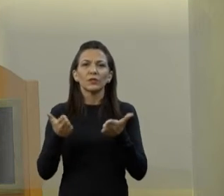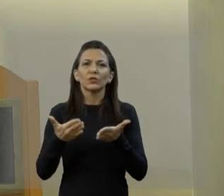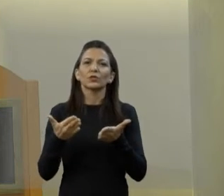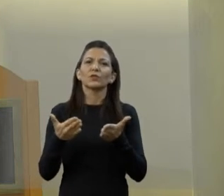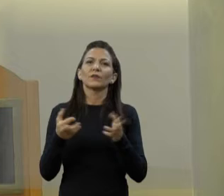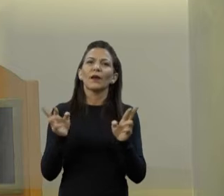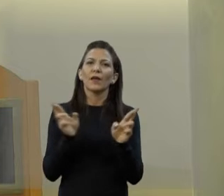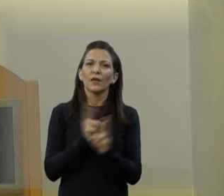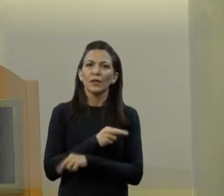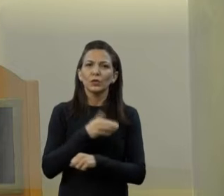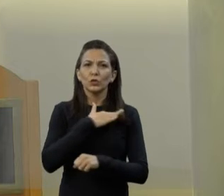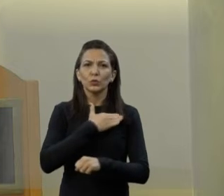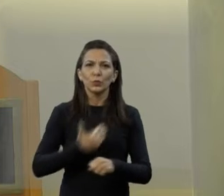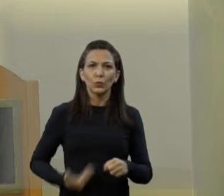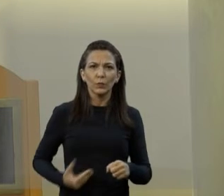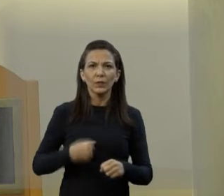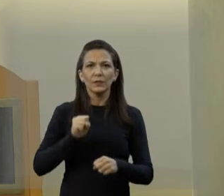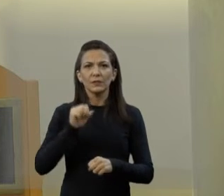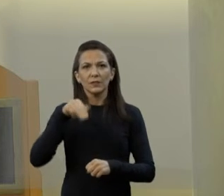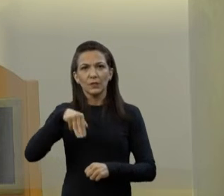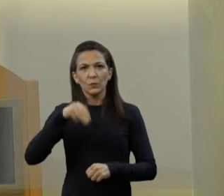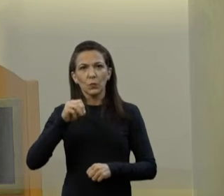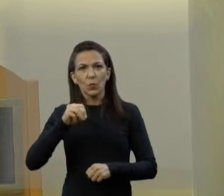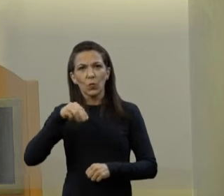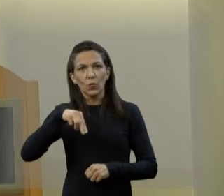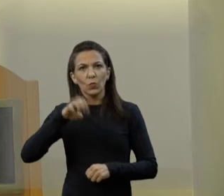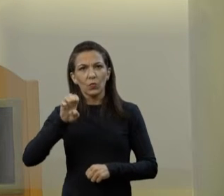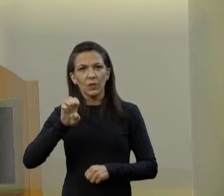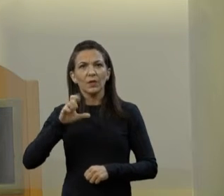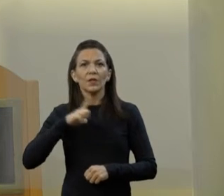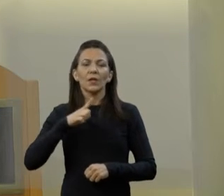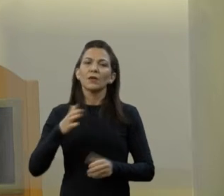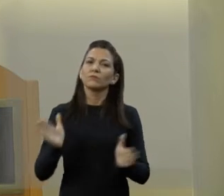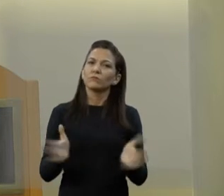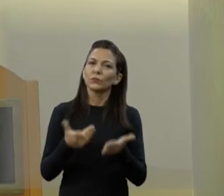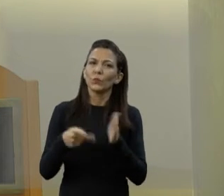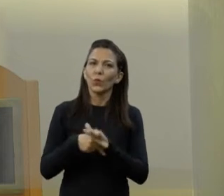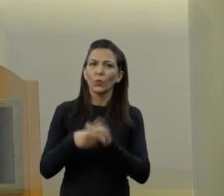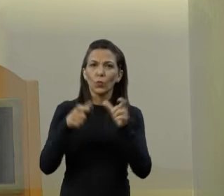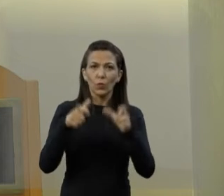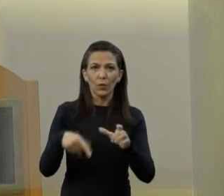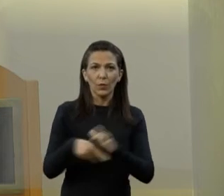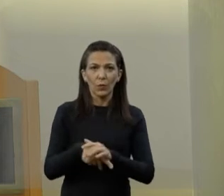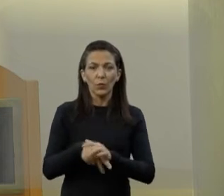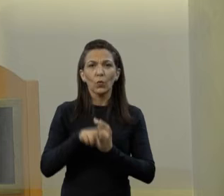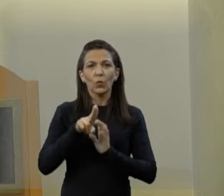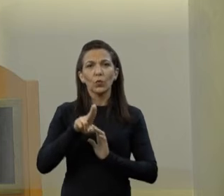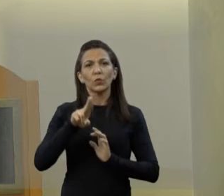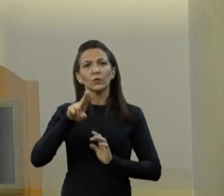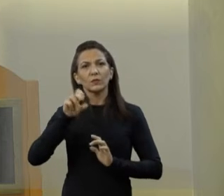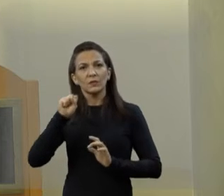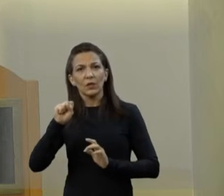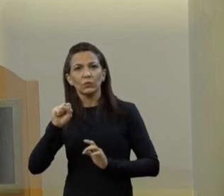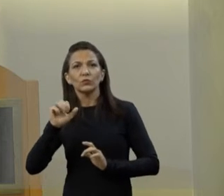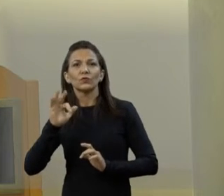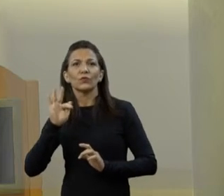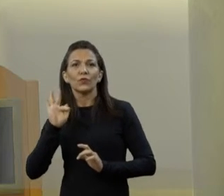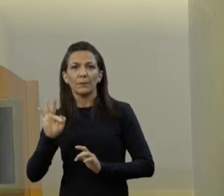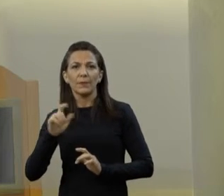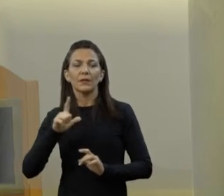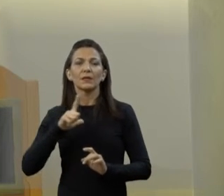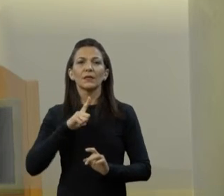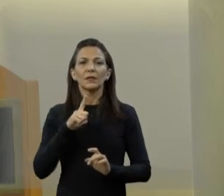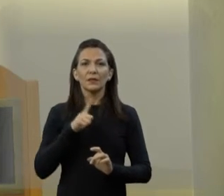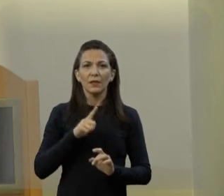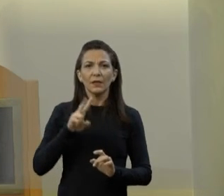pública a Simone Damasceno de Faria e foi iniciado na unidade de saúde de família lá do Vale do Sol